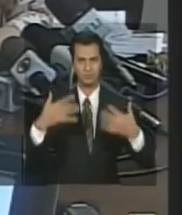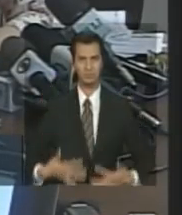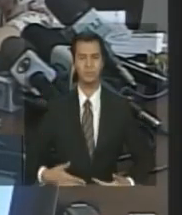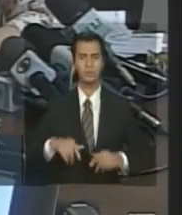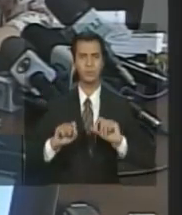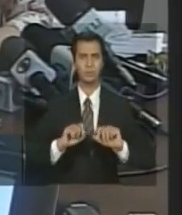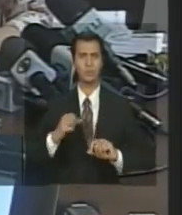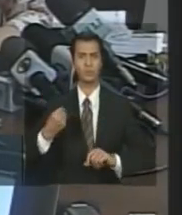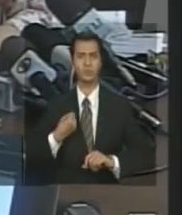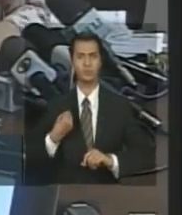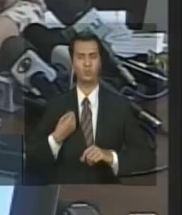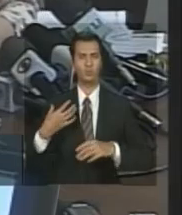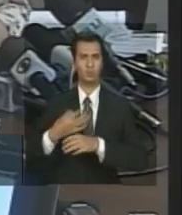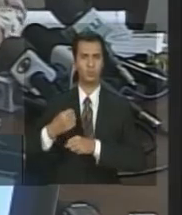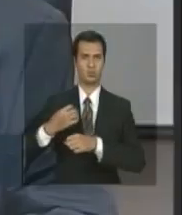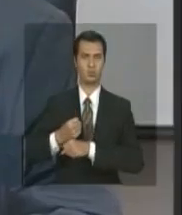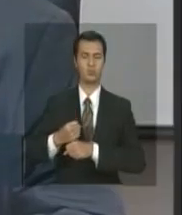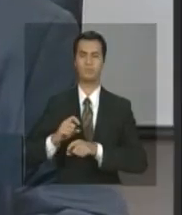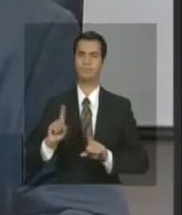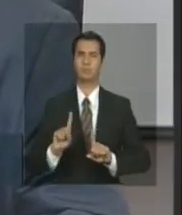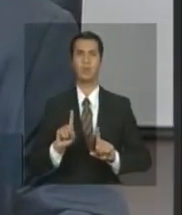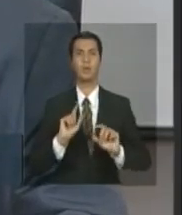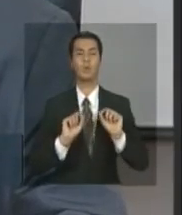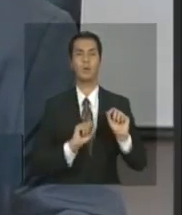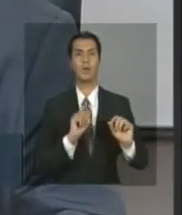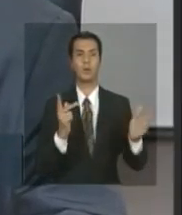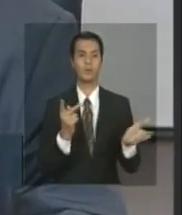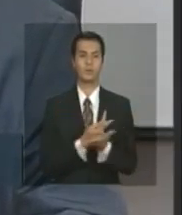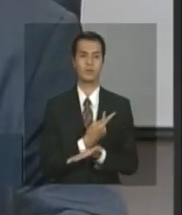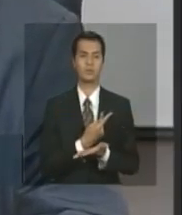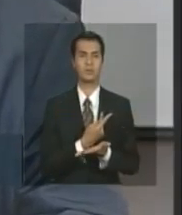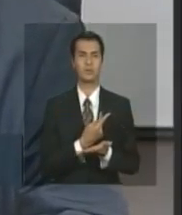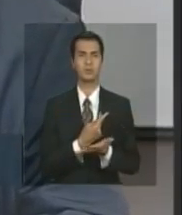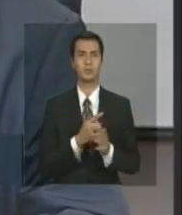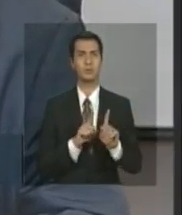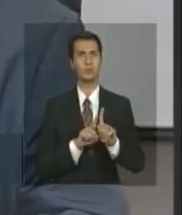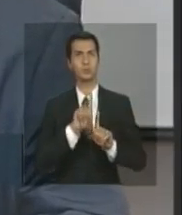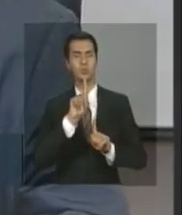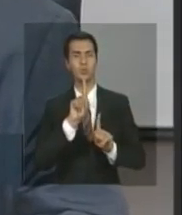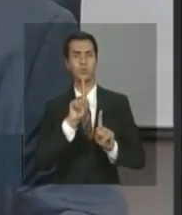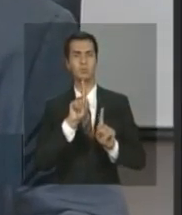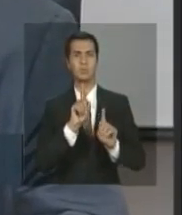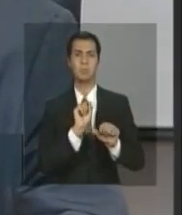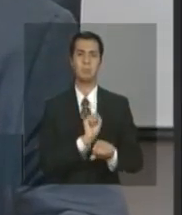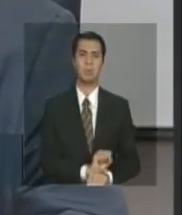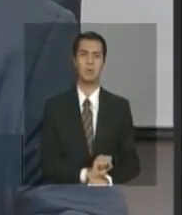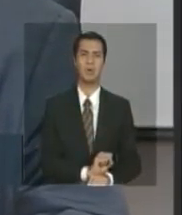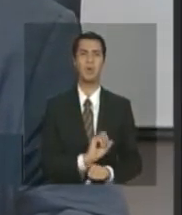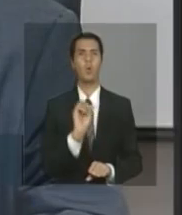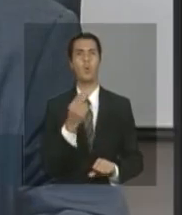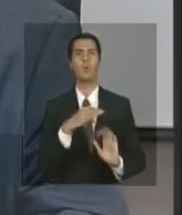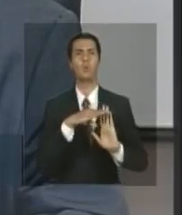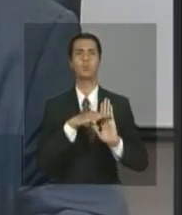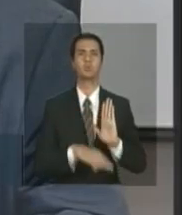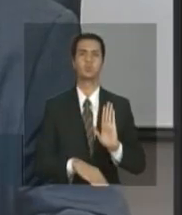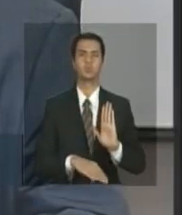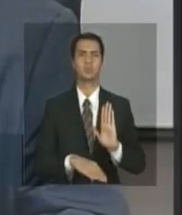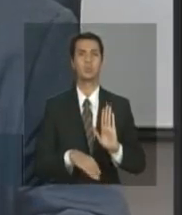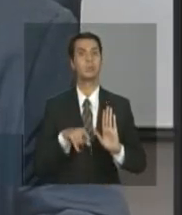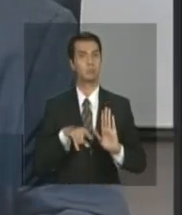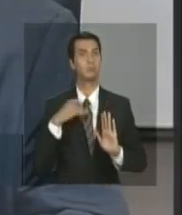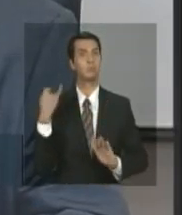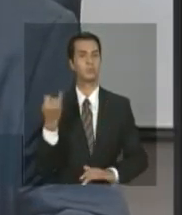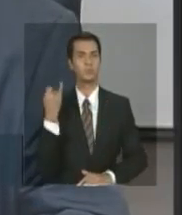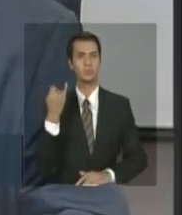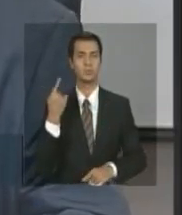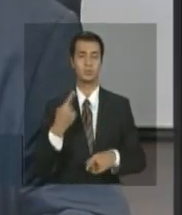discutir a tendência. Está subindo, está estável ou está caindo? Isso é uma questão importante porque a estratégia